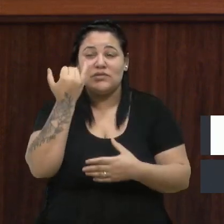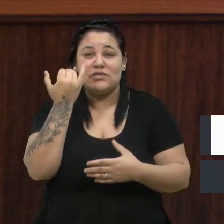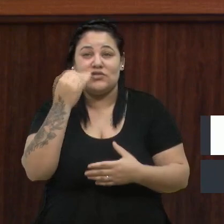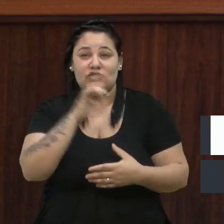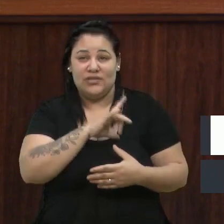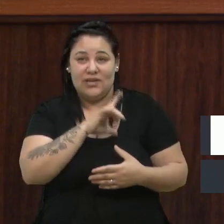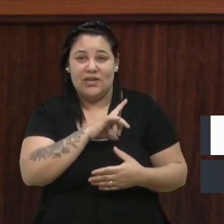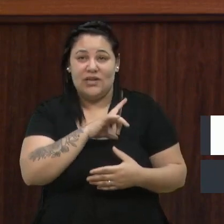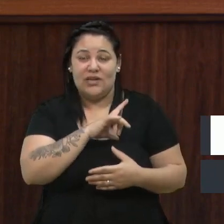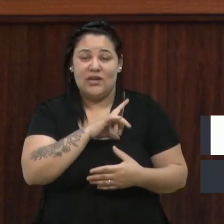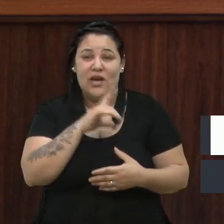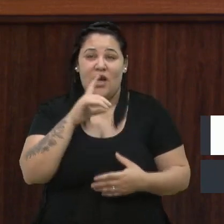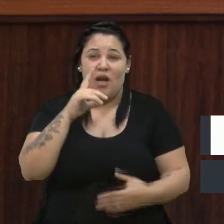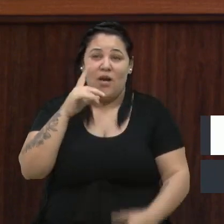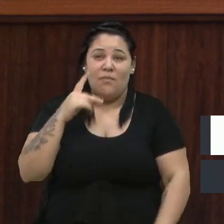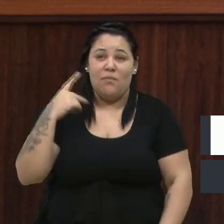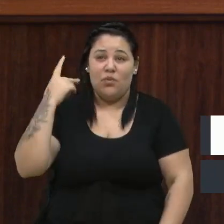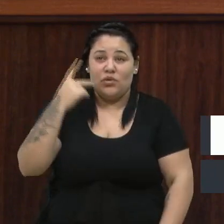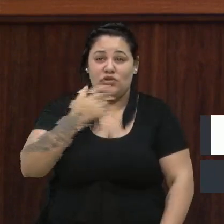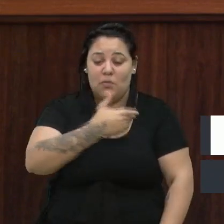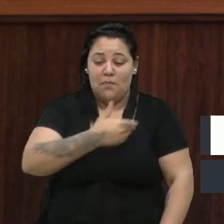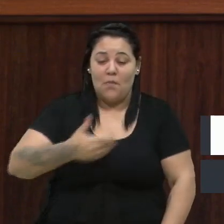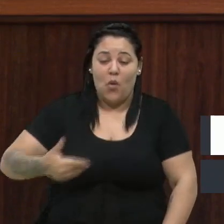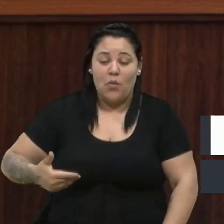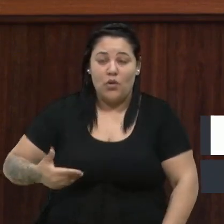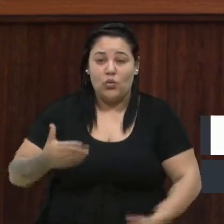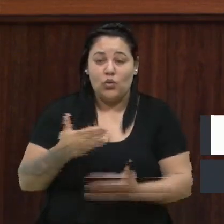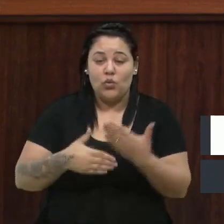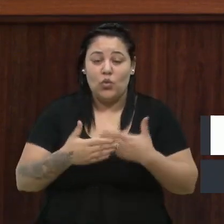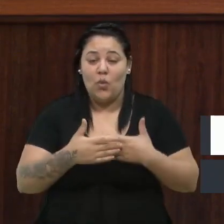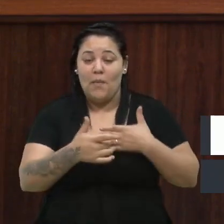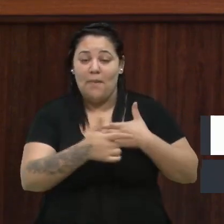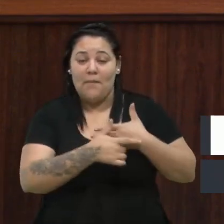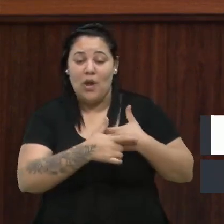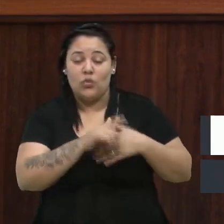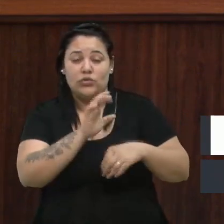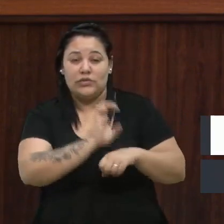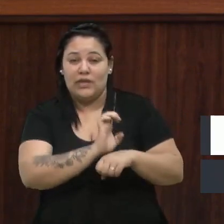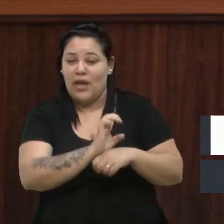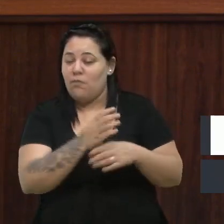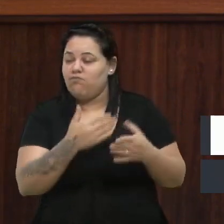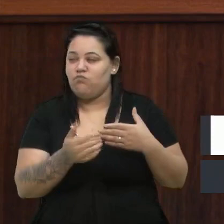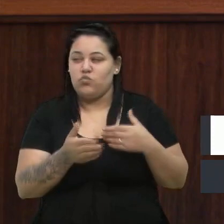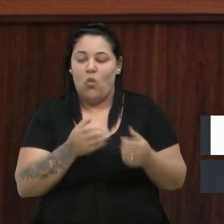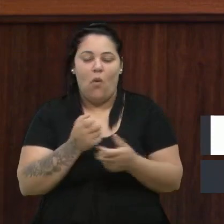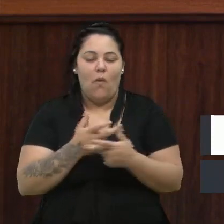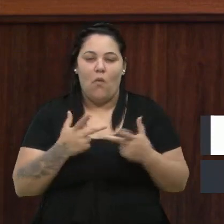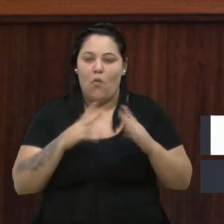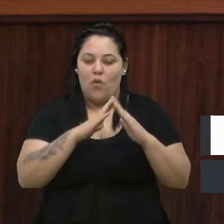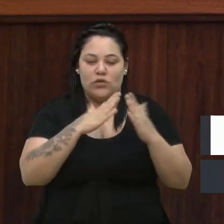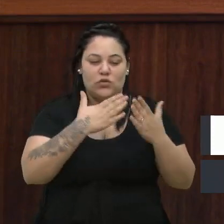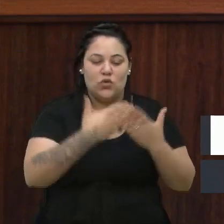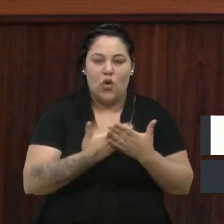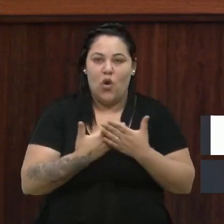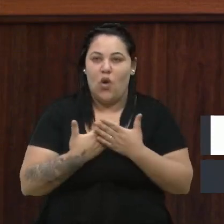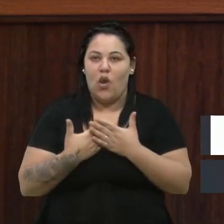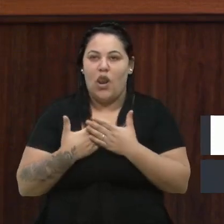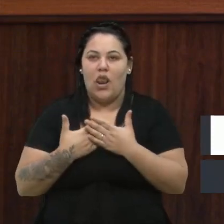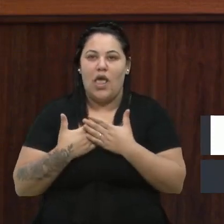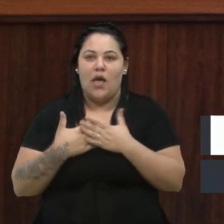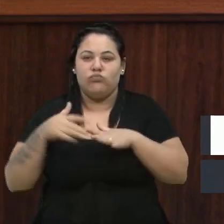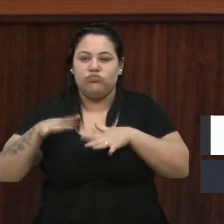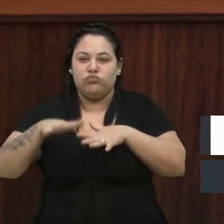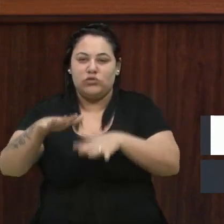políticas públicas e todo o papel do Estado, seja uma escola, seja o transporte público,